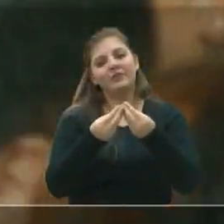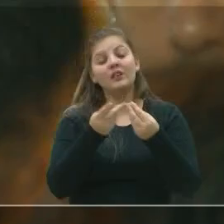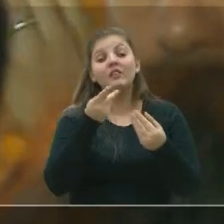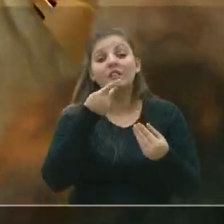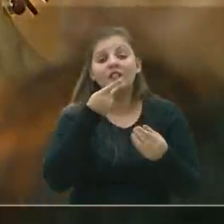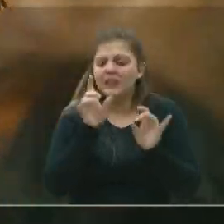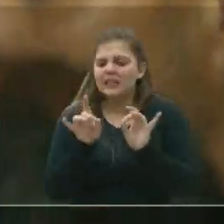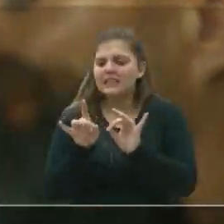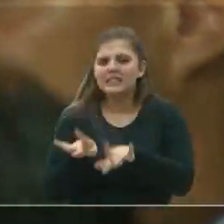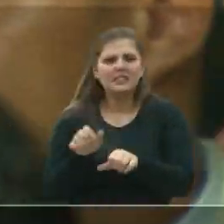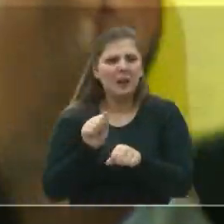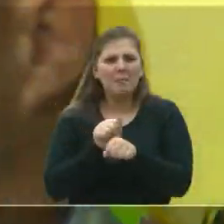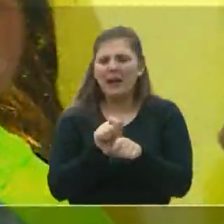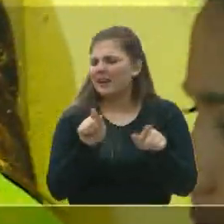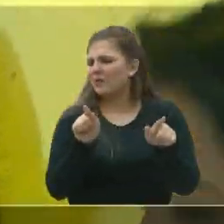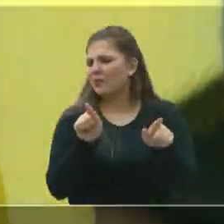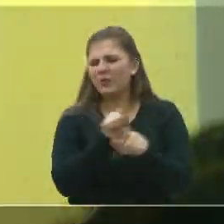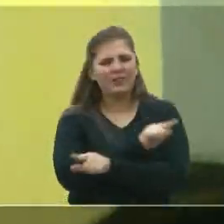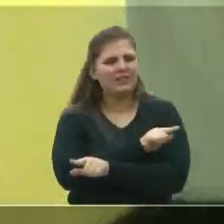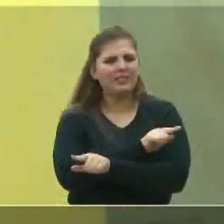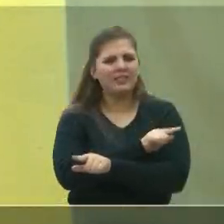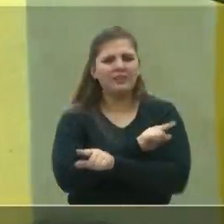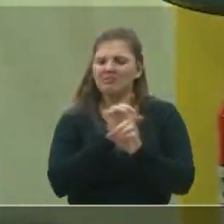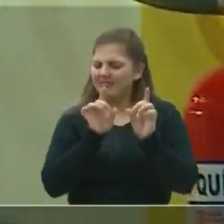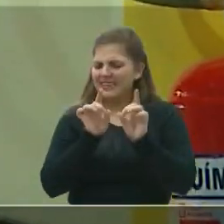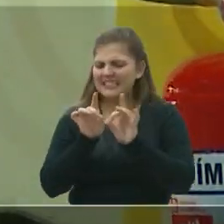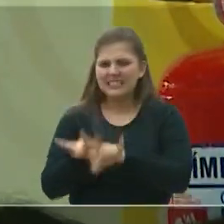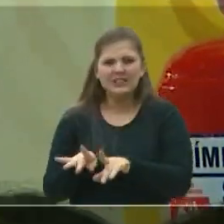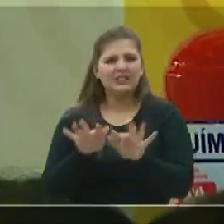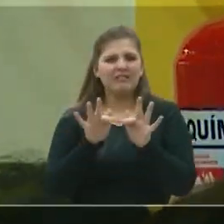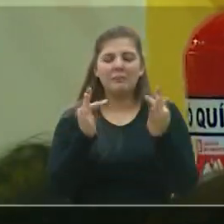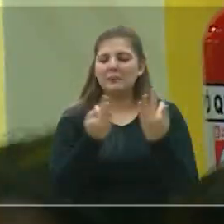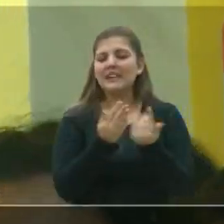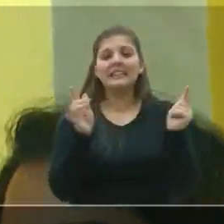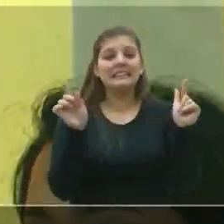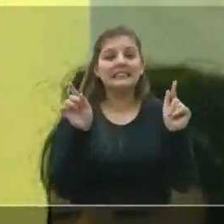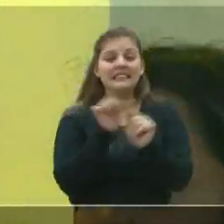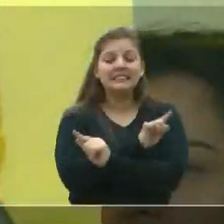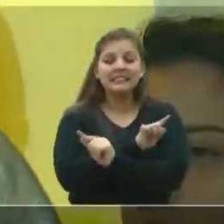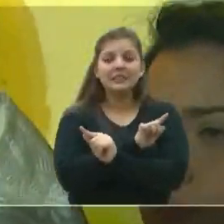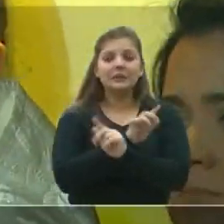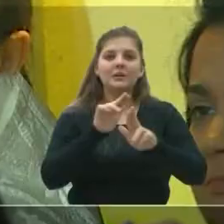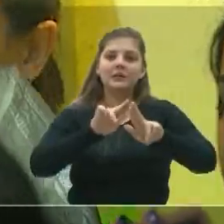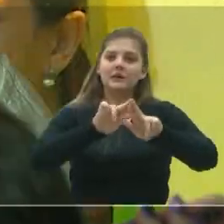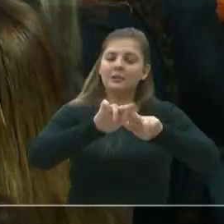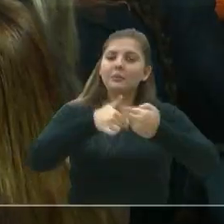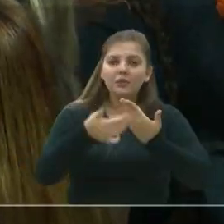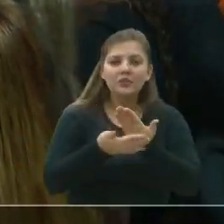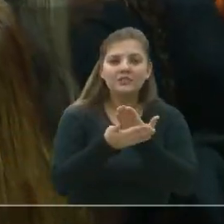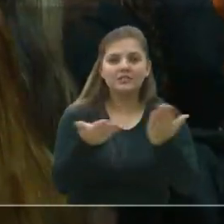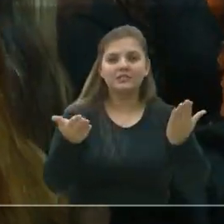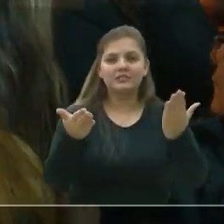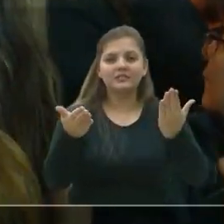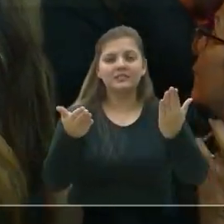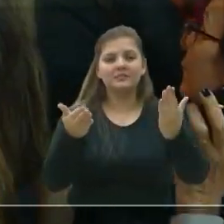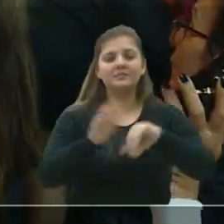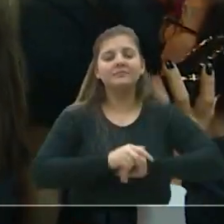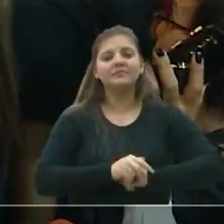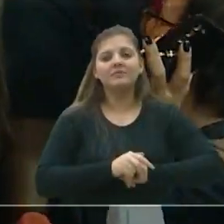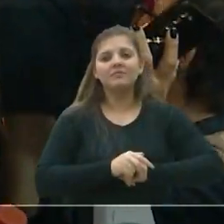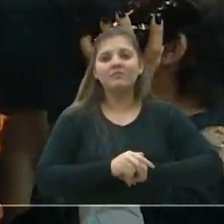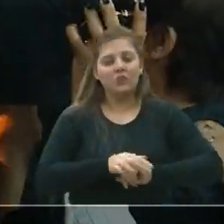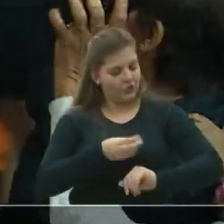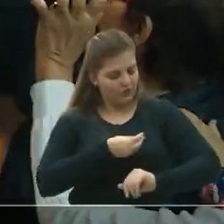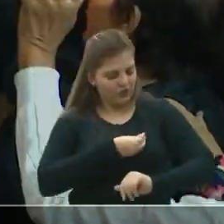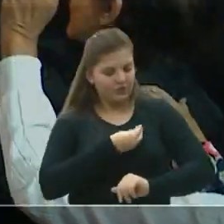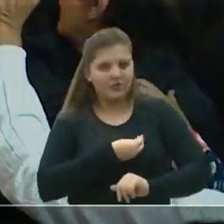não pare. Não desista da sua família. É exatamente através de você,